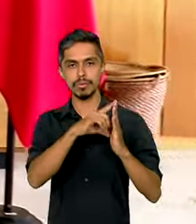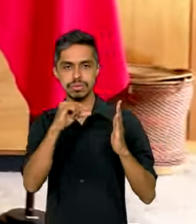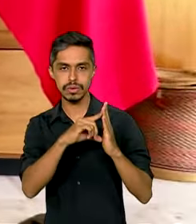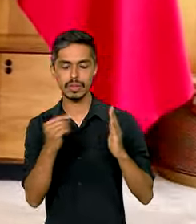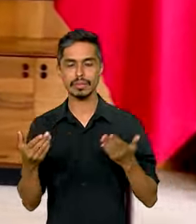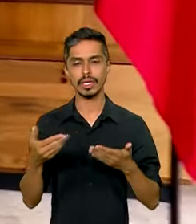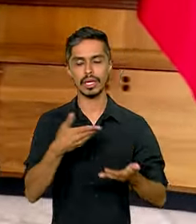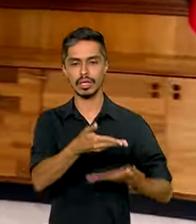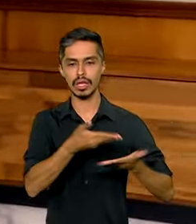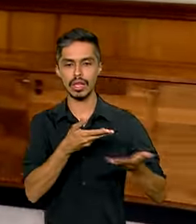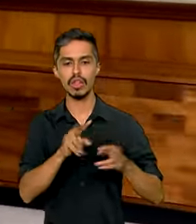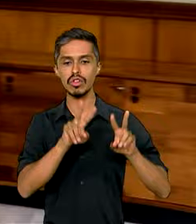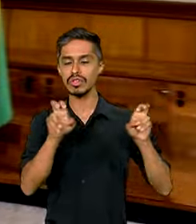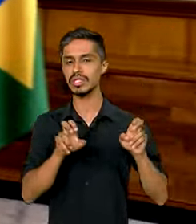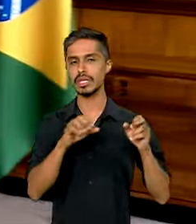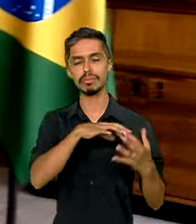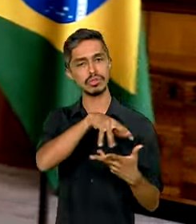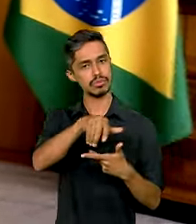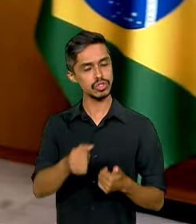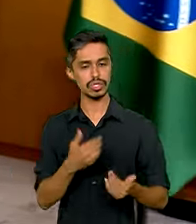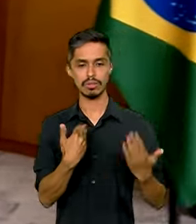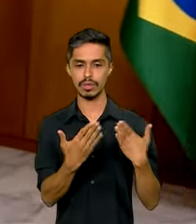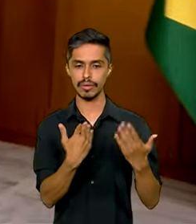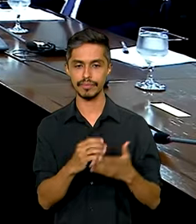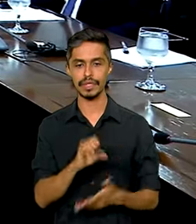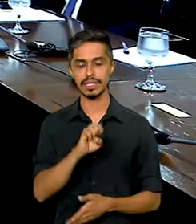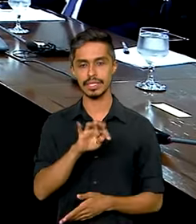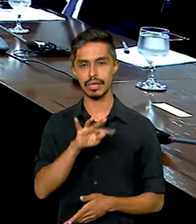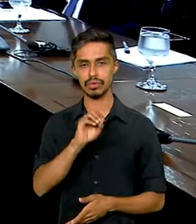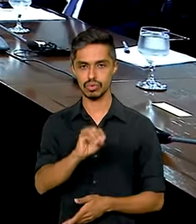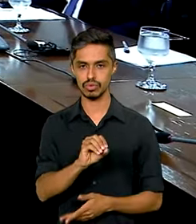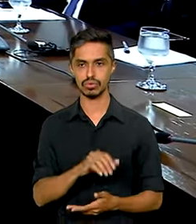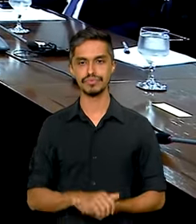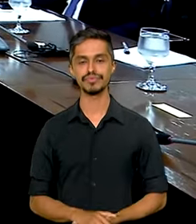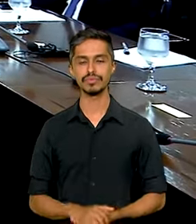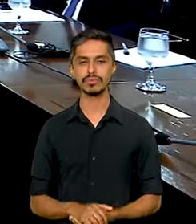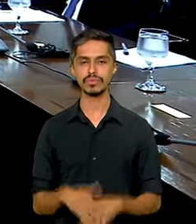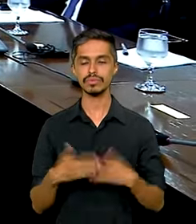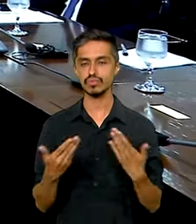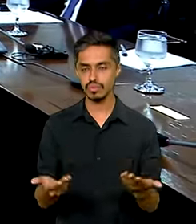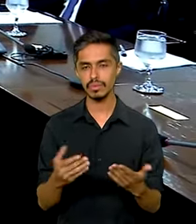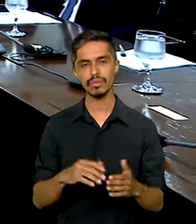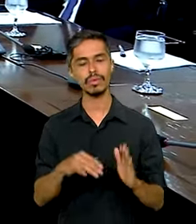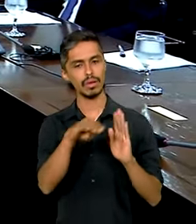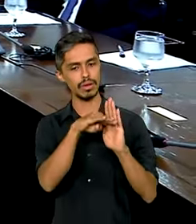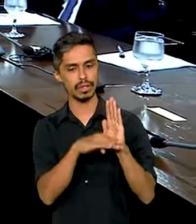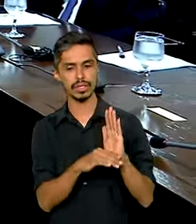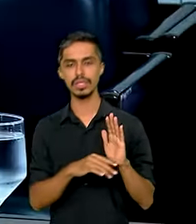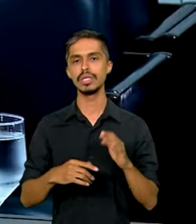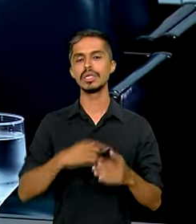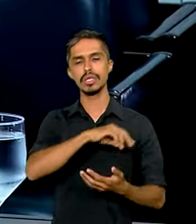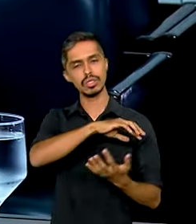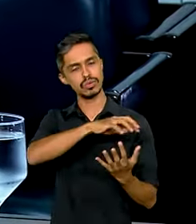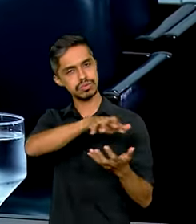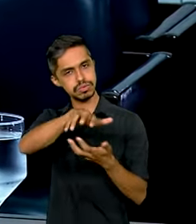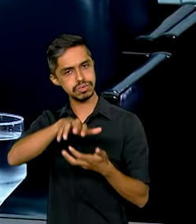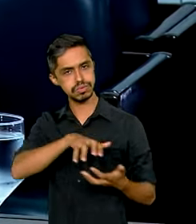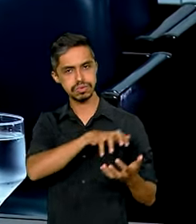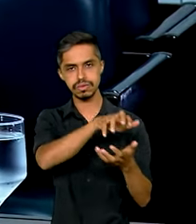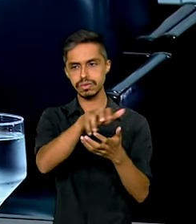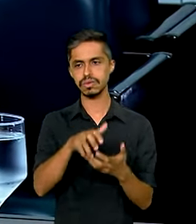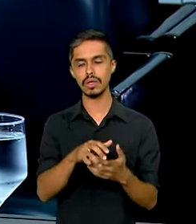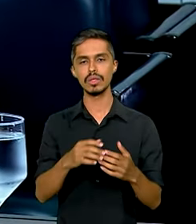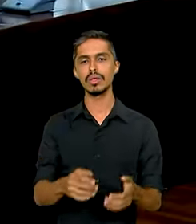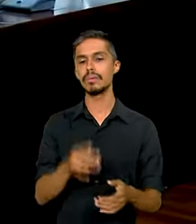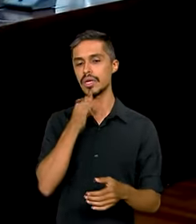presidência para assuntos internacionais, Celso Amorim. Na pauta, questões geopolíticas, como os